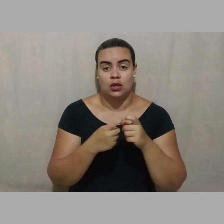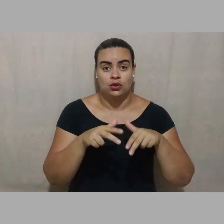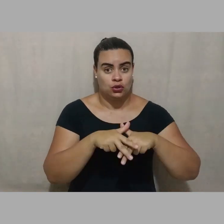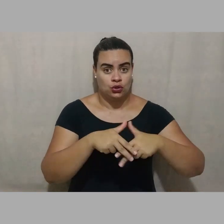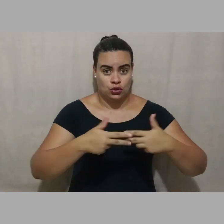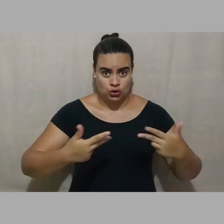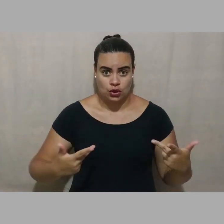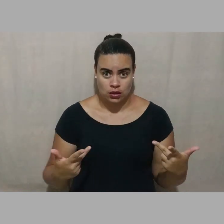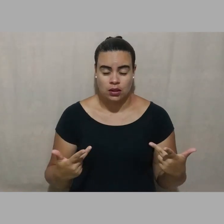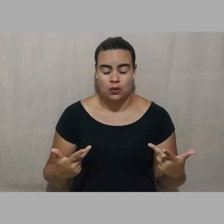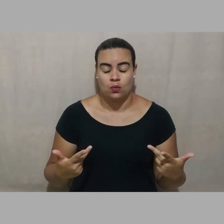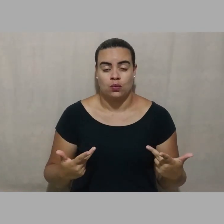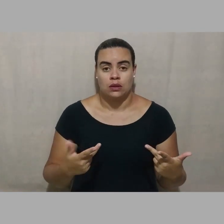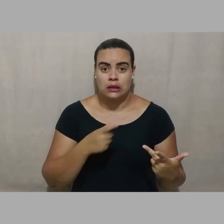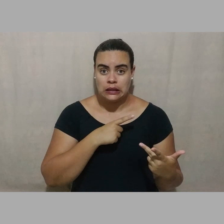gênero.